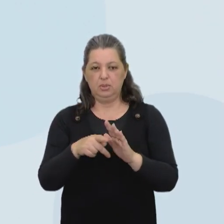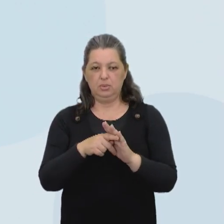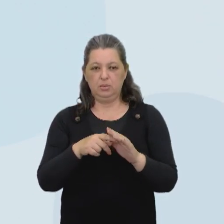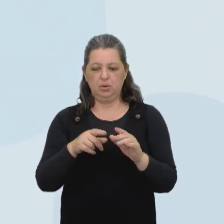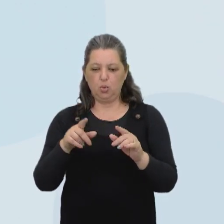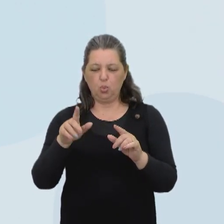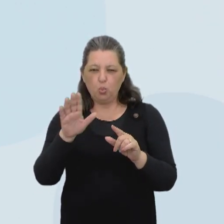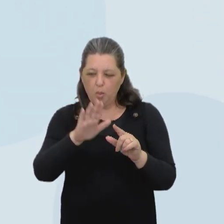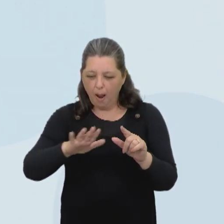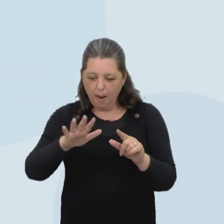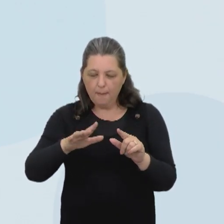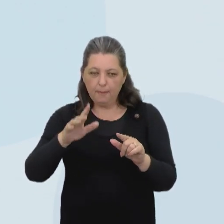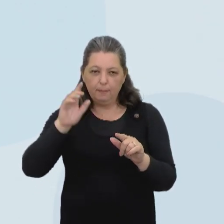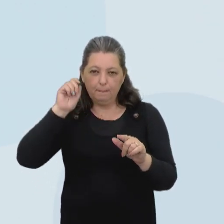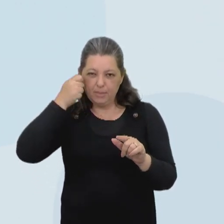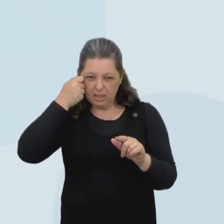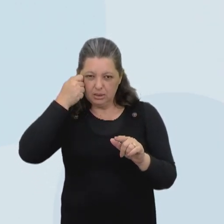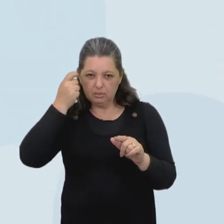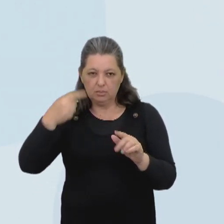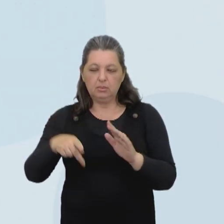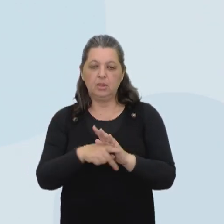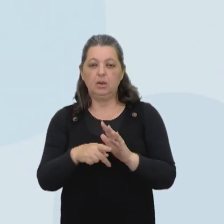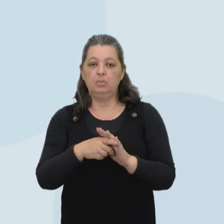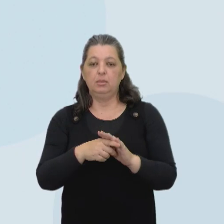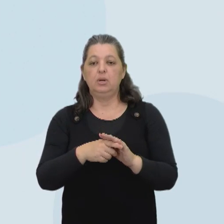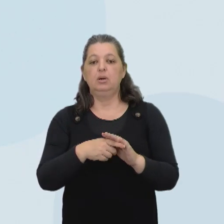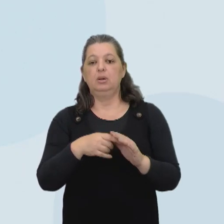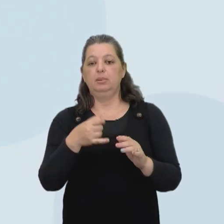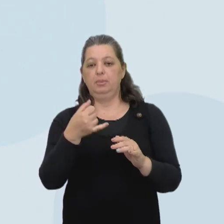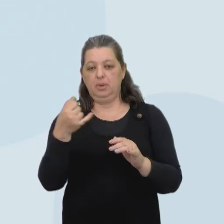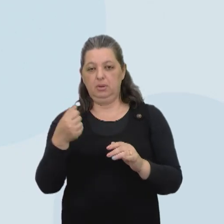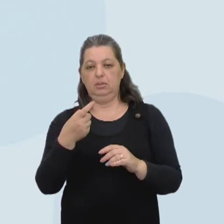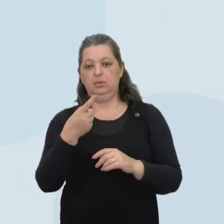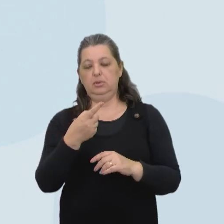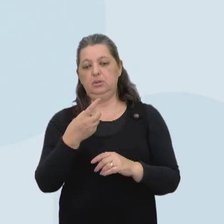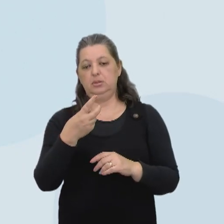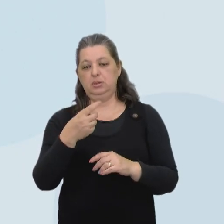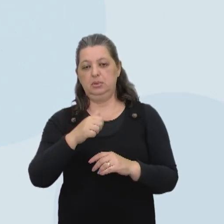em preto. Para isso, você vai fazer conta de menos.